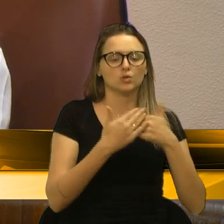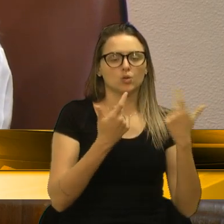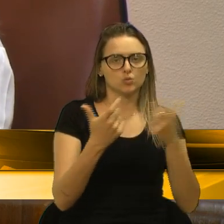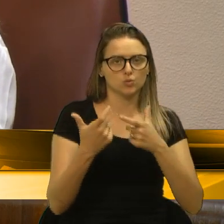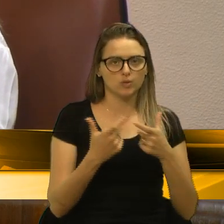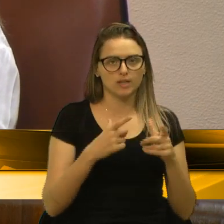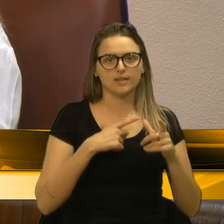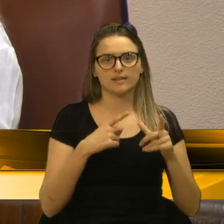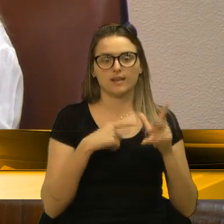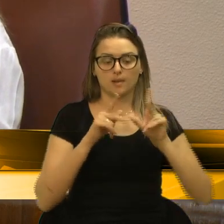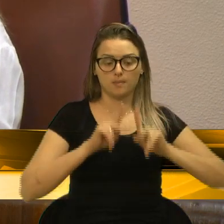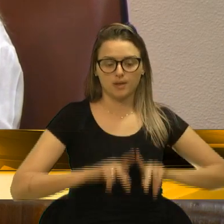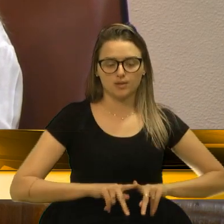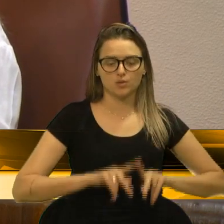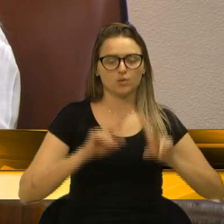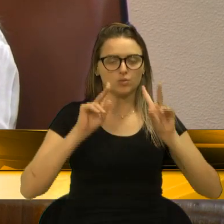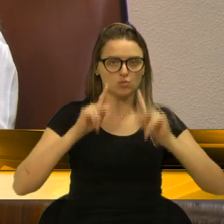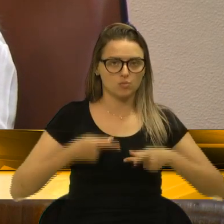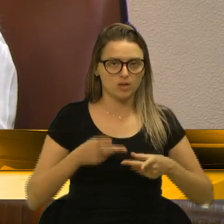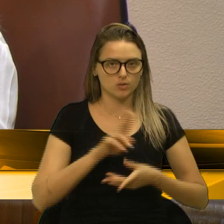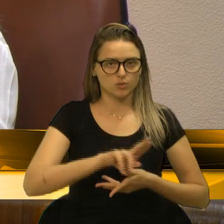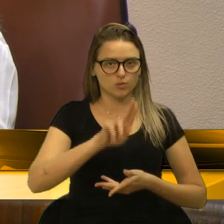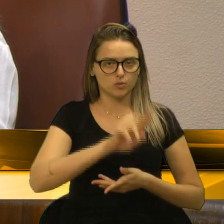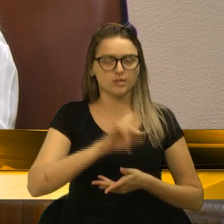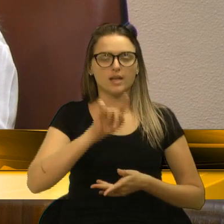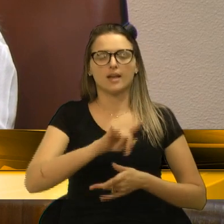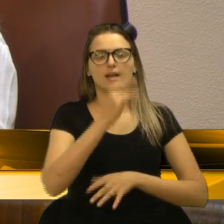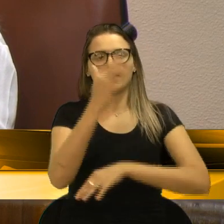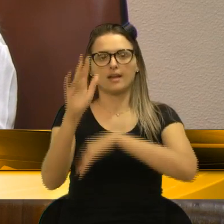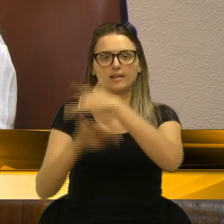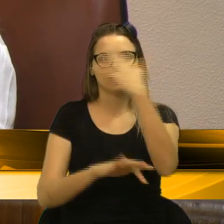habitáveis pelo homem, compõem o meio ambiente